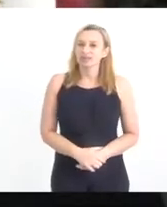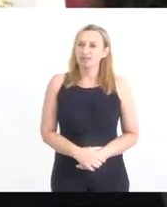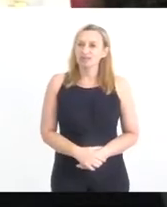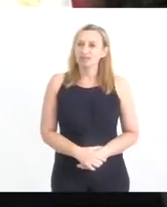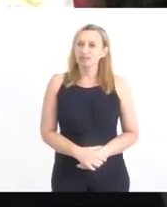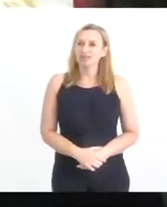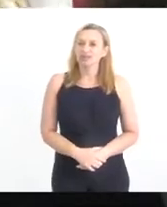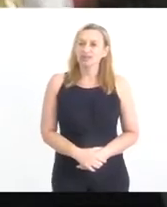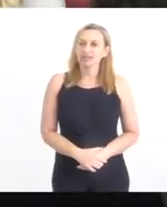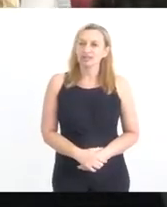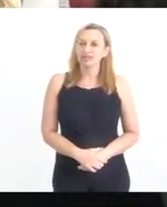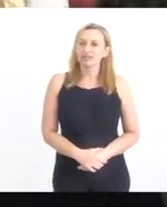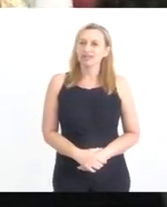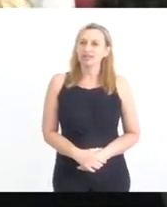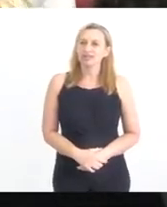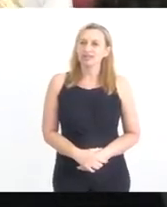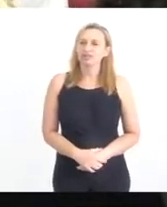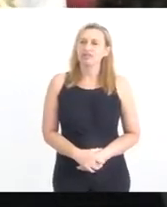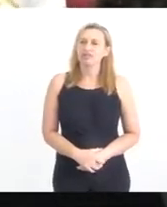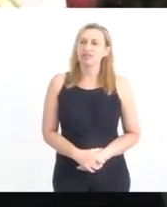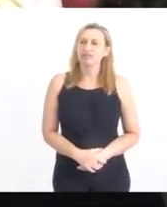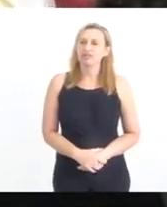E aí